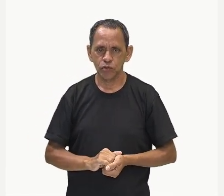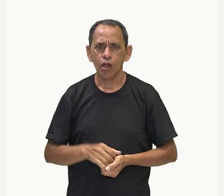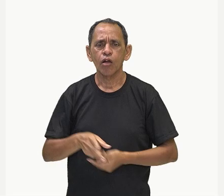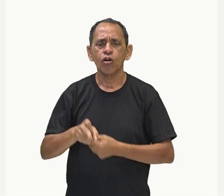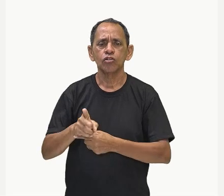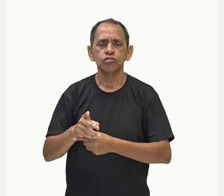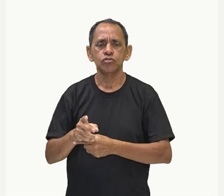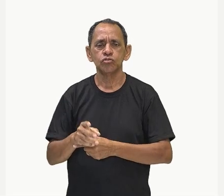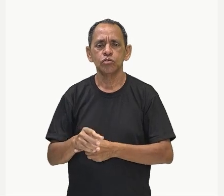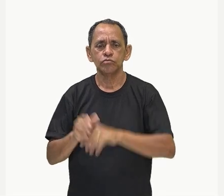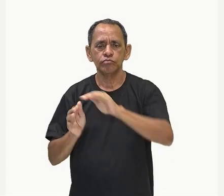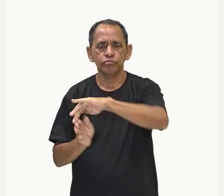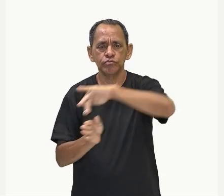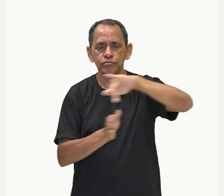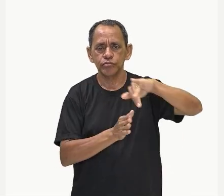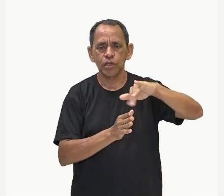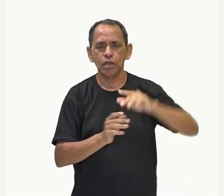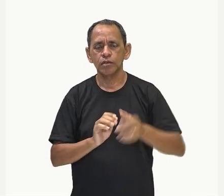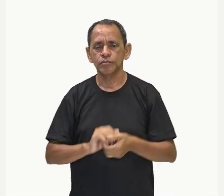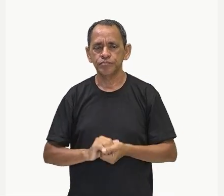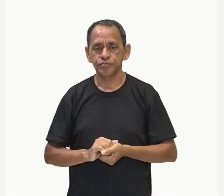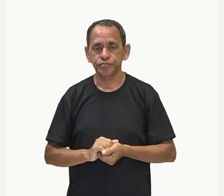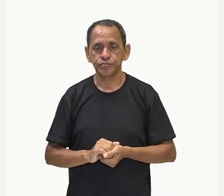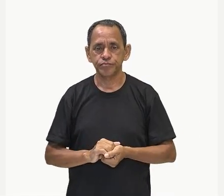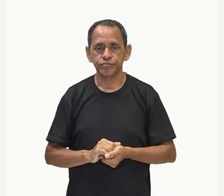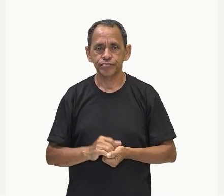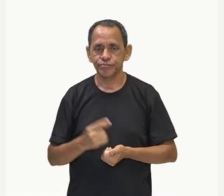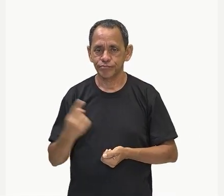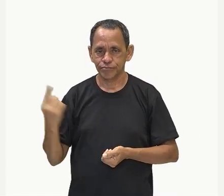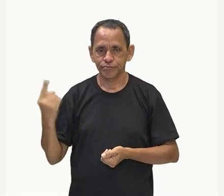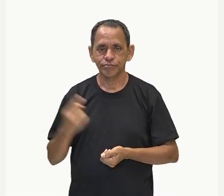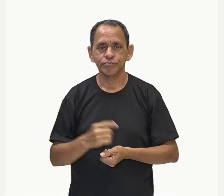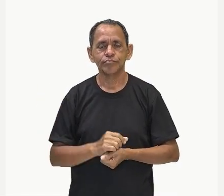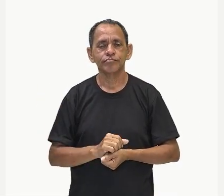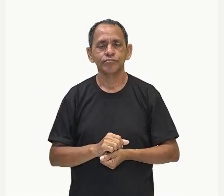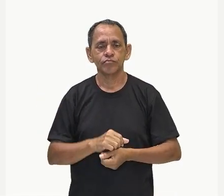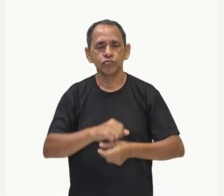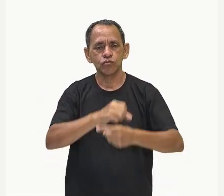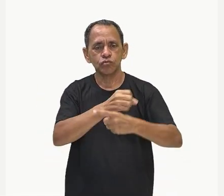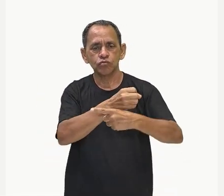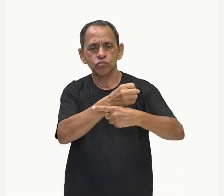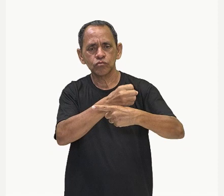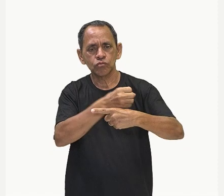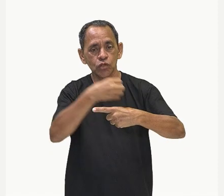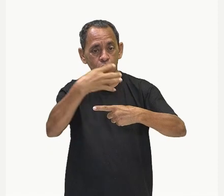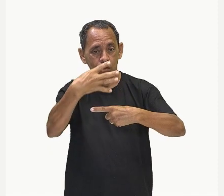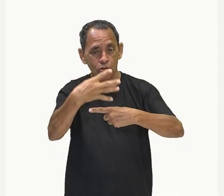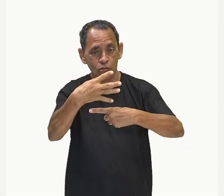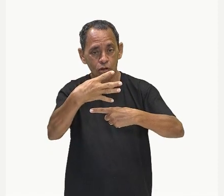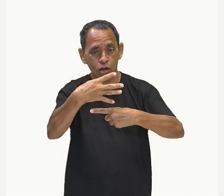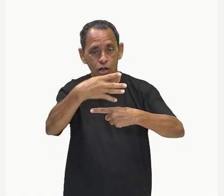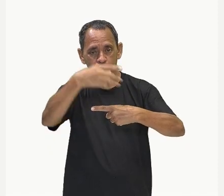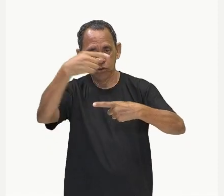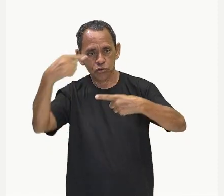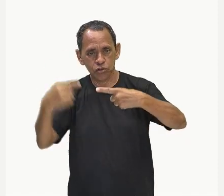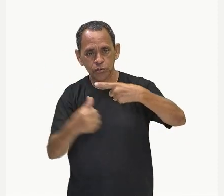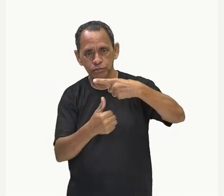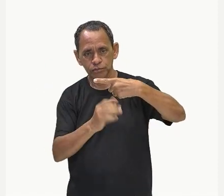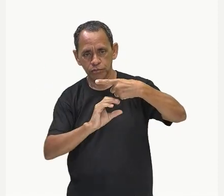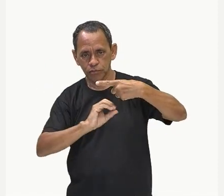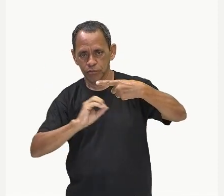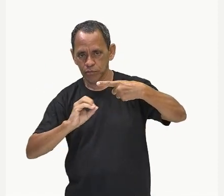Continuando, olha aqui, apareceu mais uma fração aqui pra gente. Como é o nome dessa fração aqui? Esta fração aqui,